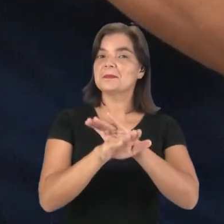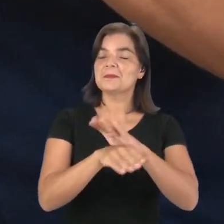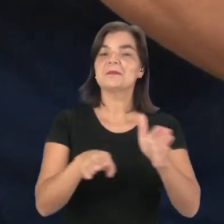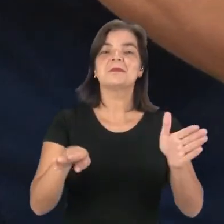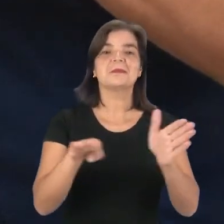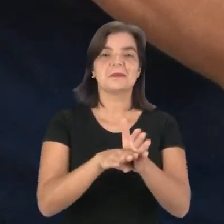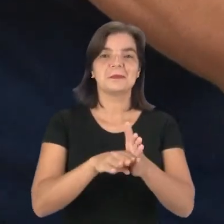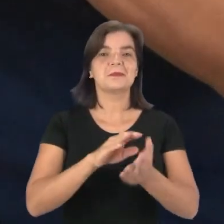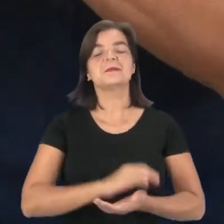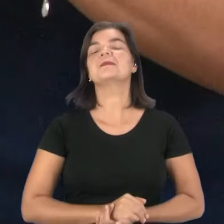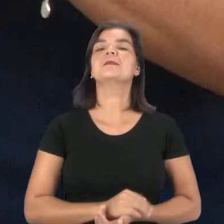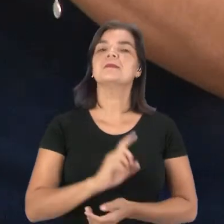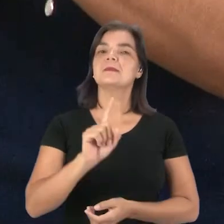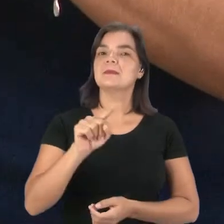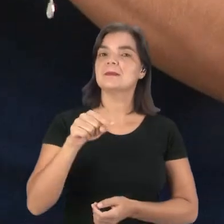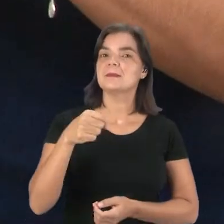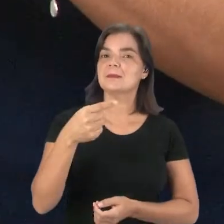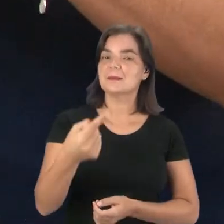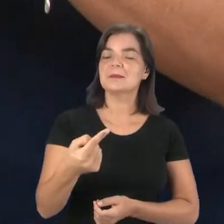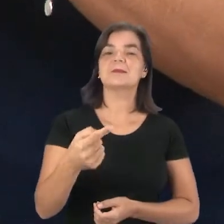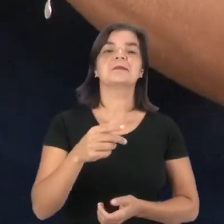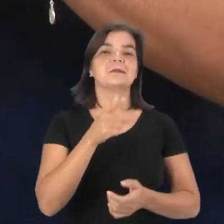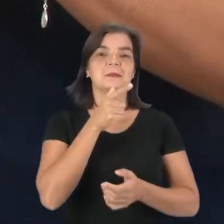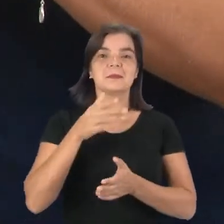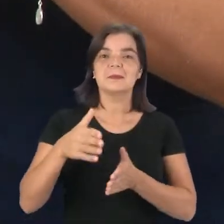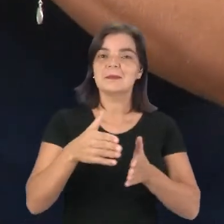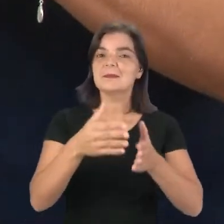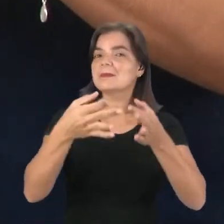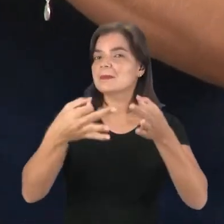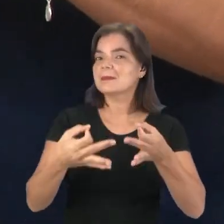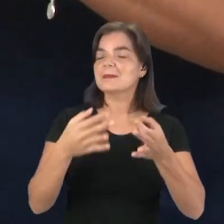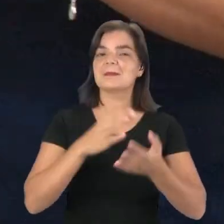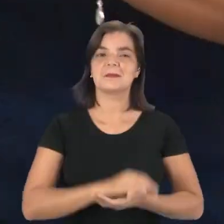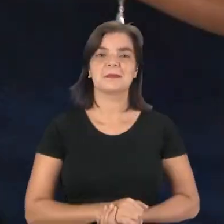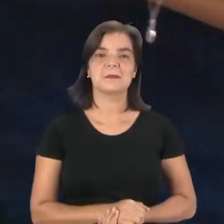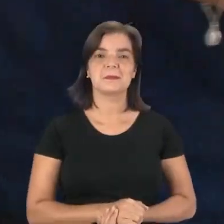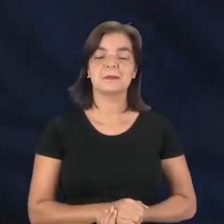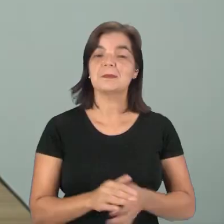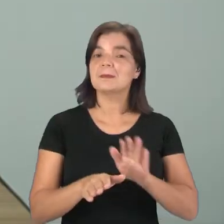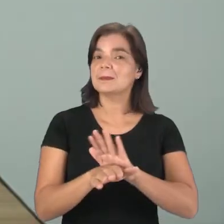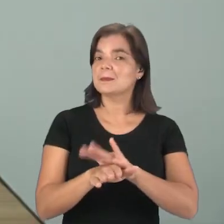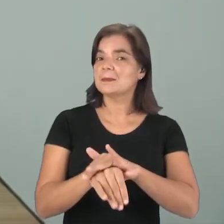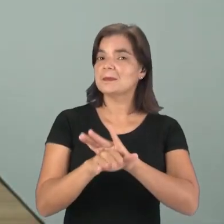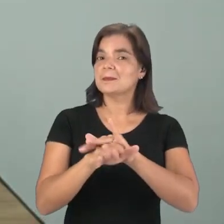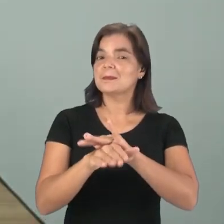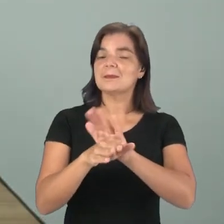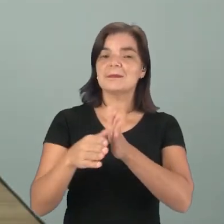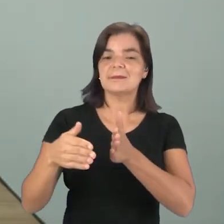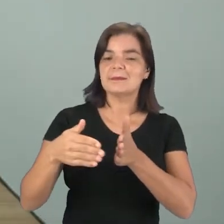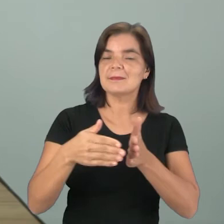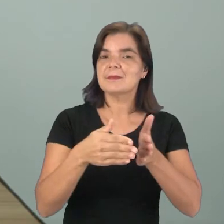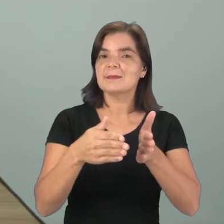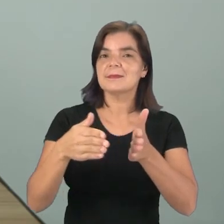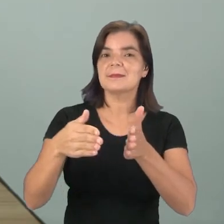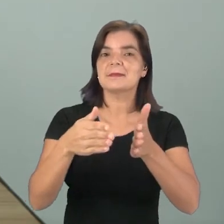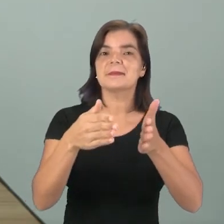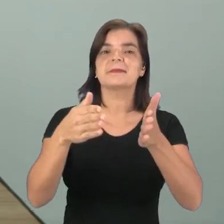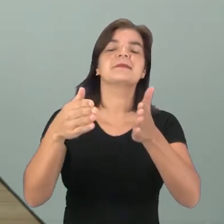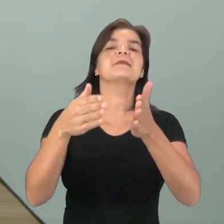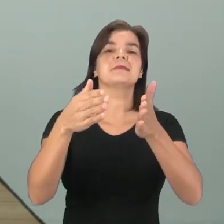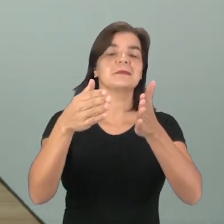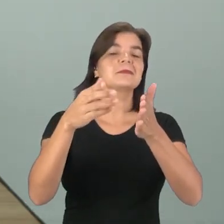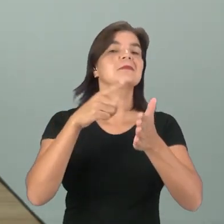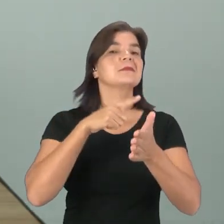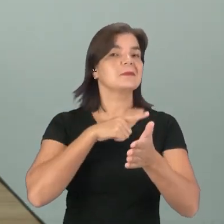chegou depois do Lago certo então a Joaninha percorreu essa trilha